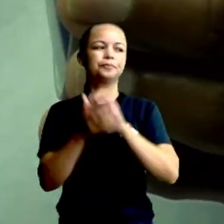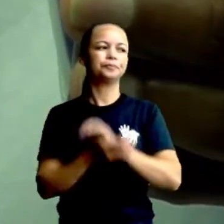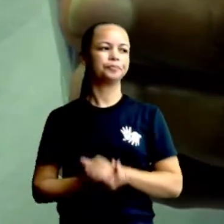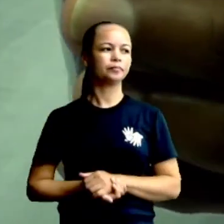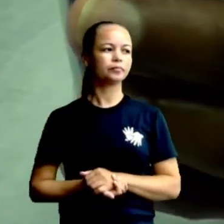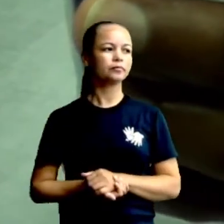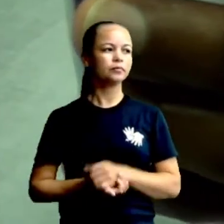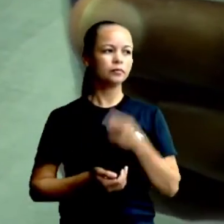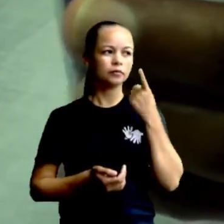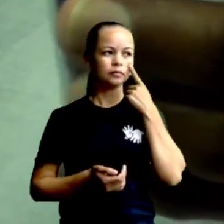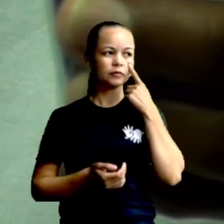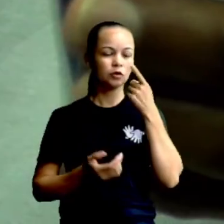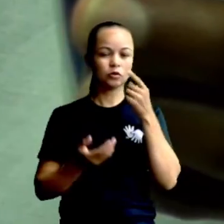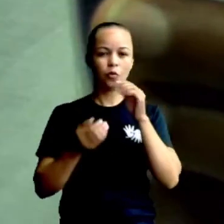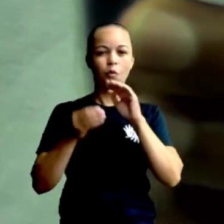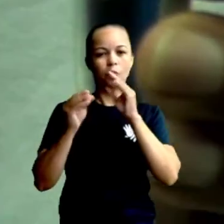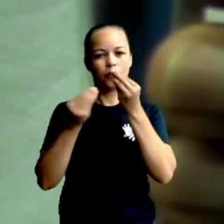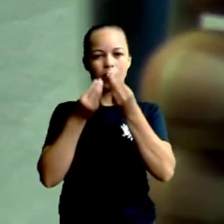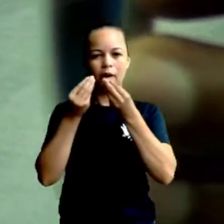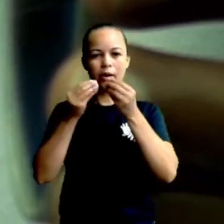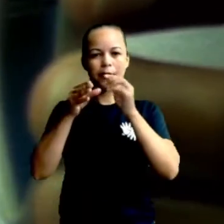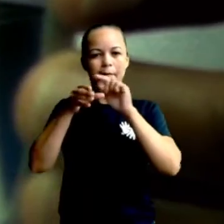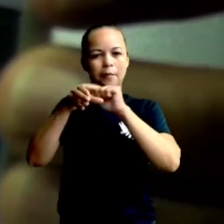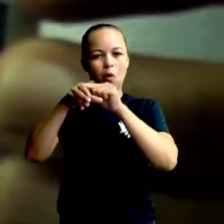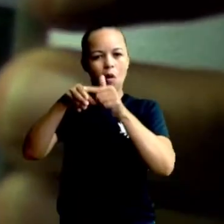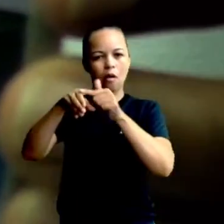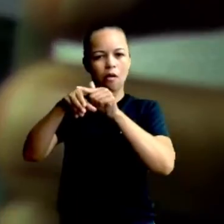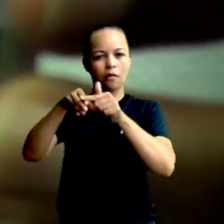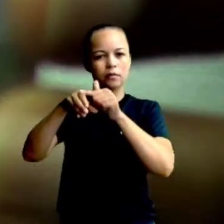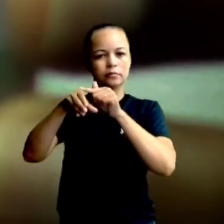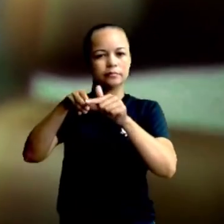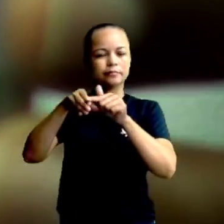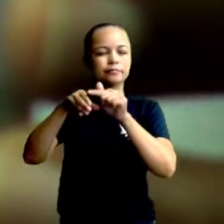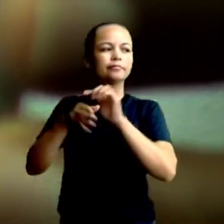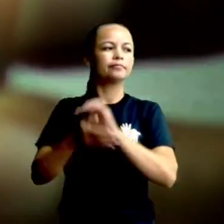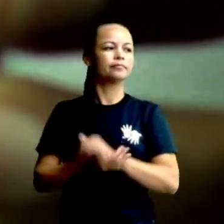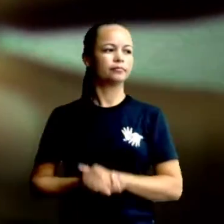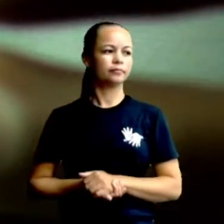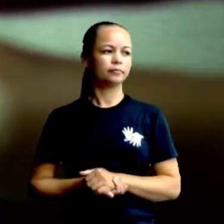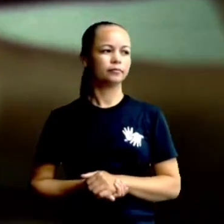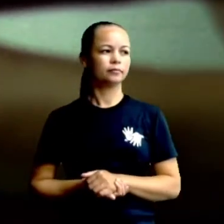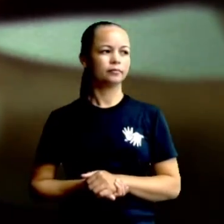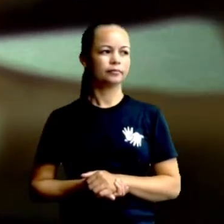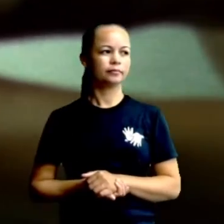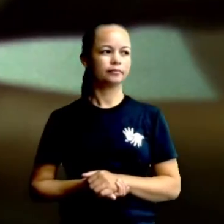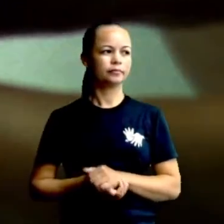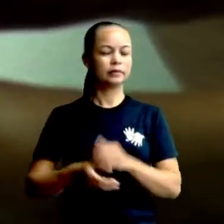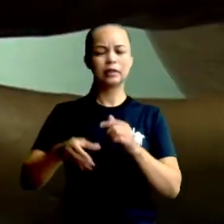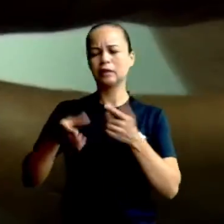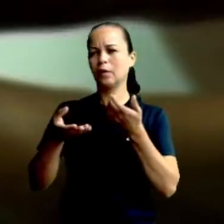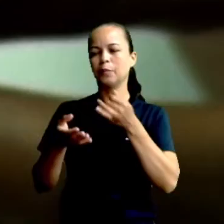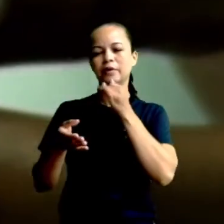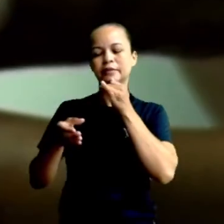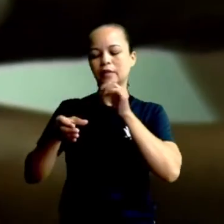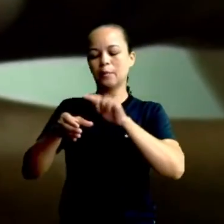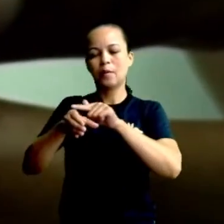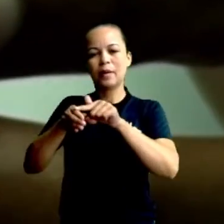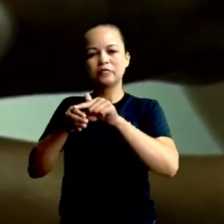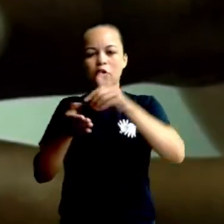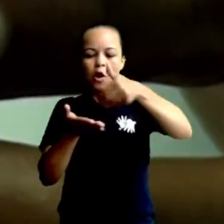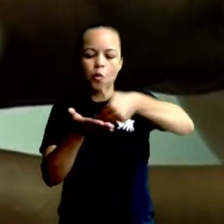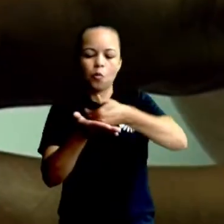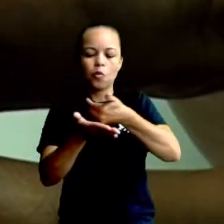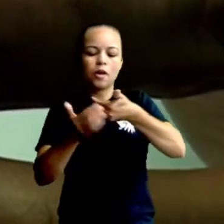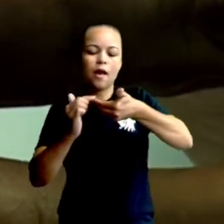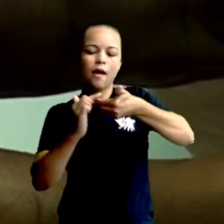de lado assim, você vê aqui a borda dele. Ó, tá vendo? Dá para ver a borda aqui, né? Que ele é a parte lembra da colher? A parte de fora da colher